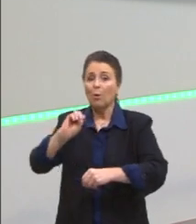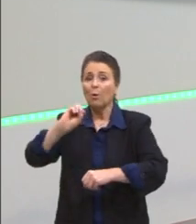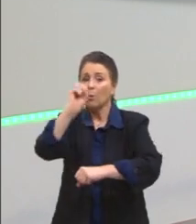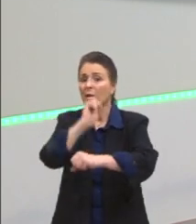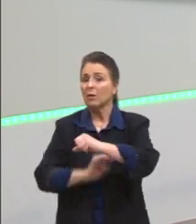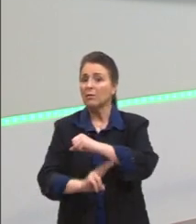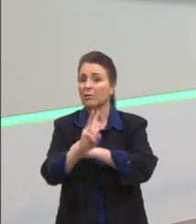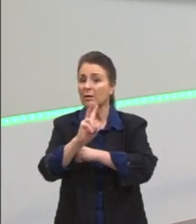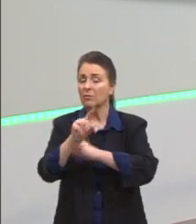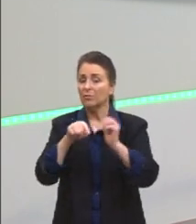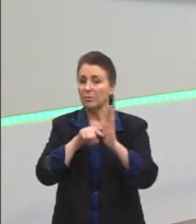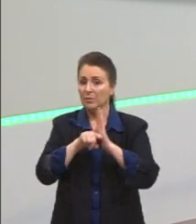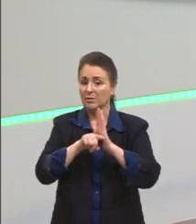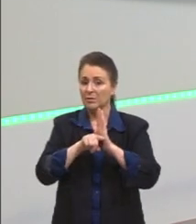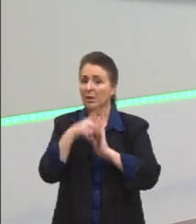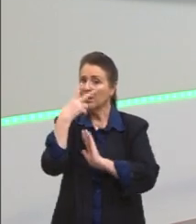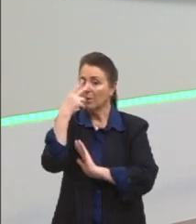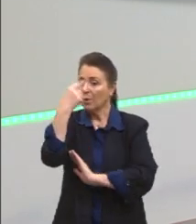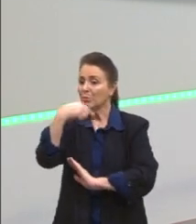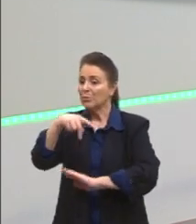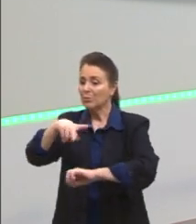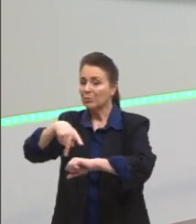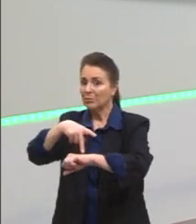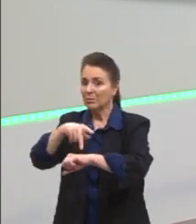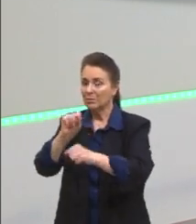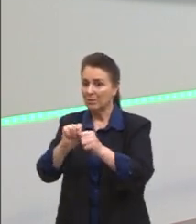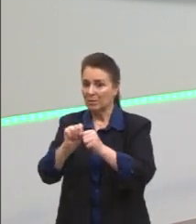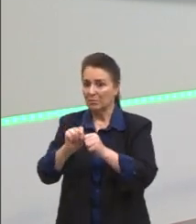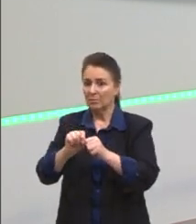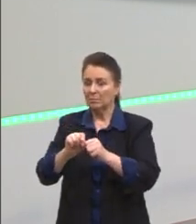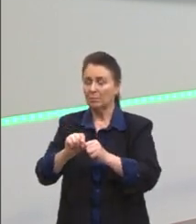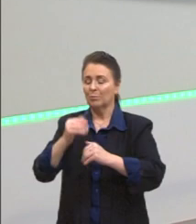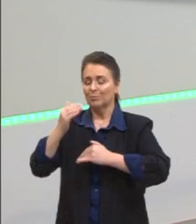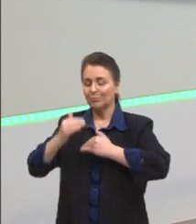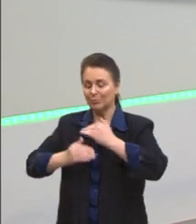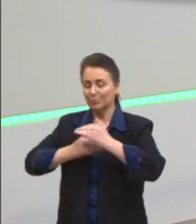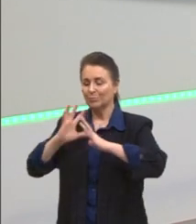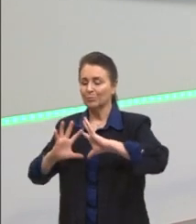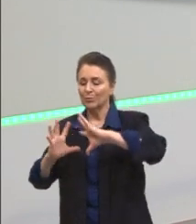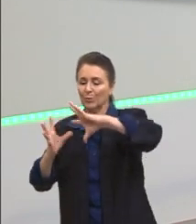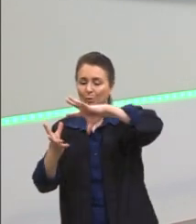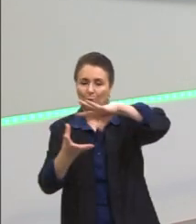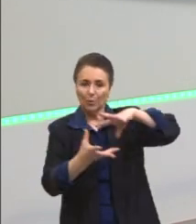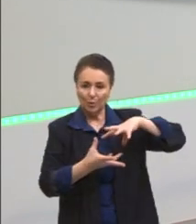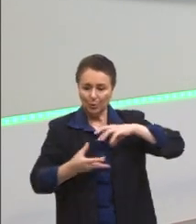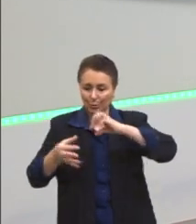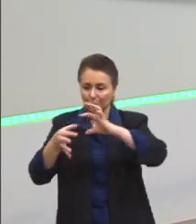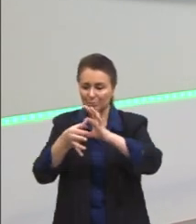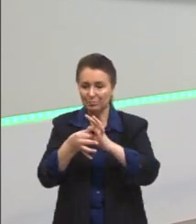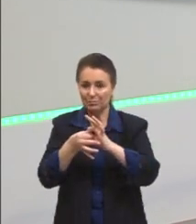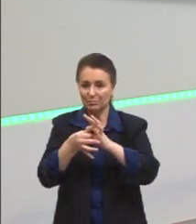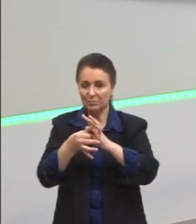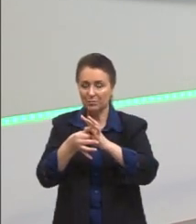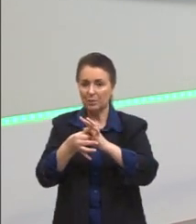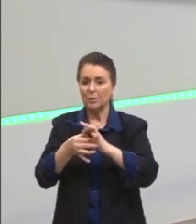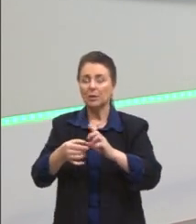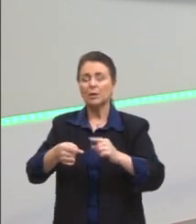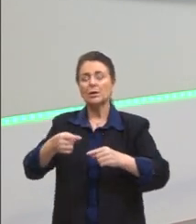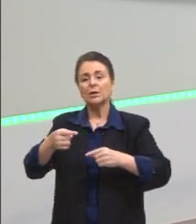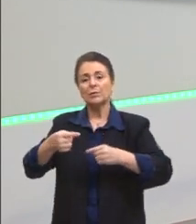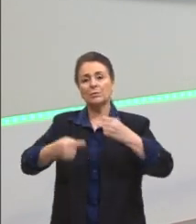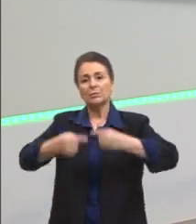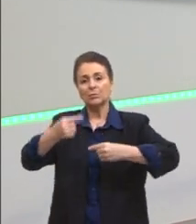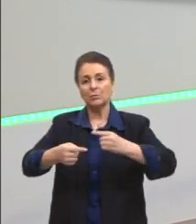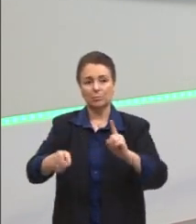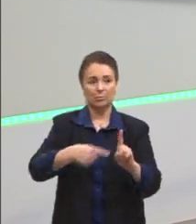mas enfim nós estamos nesse processo globalizado nós estamos interligados E aí nós discutimos os pontos positivos e negativos